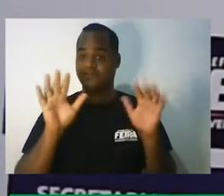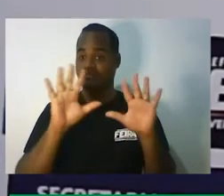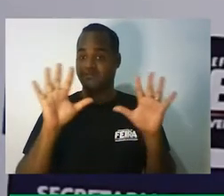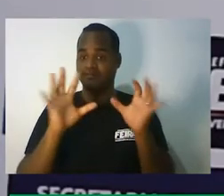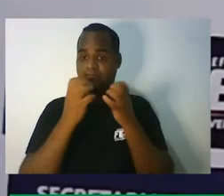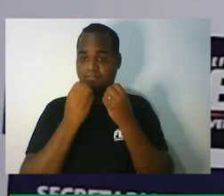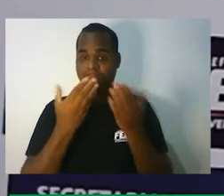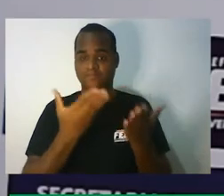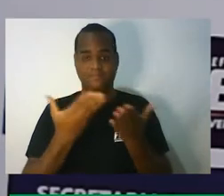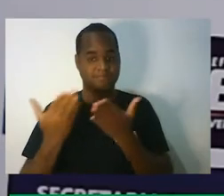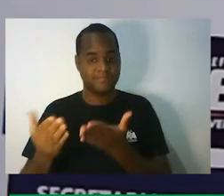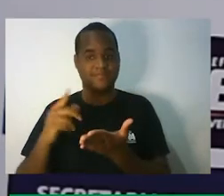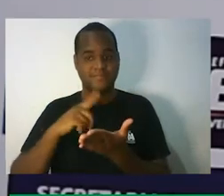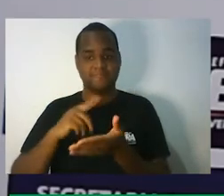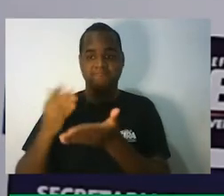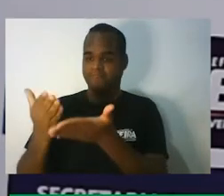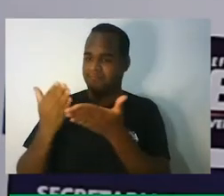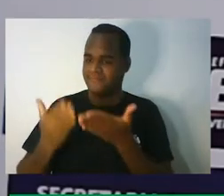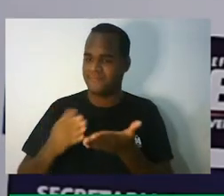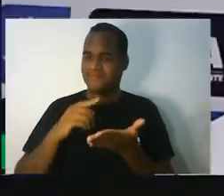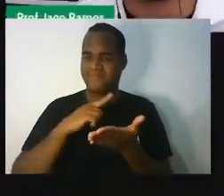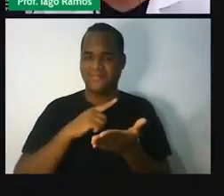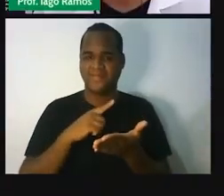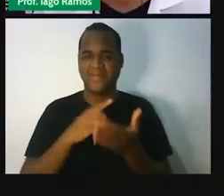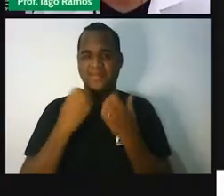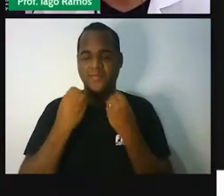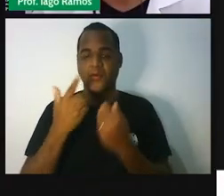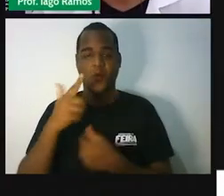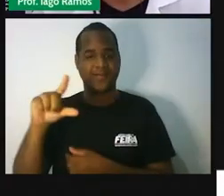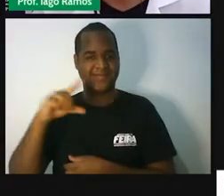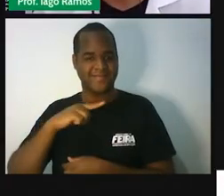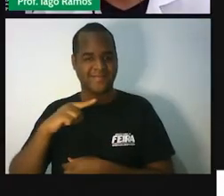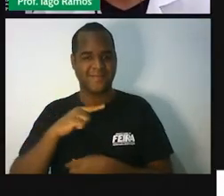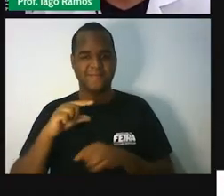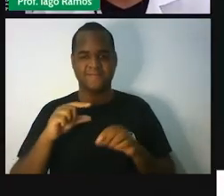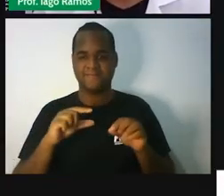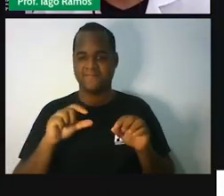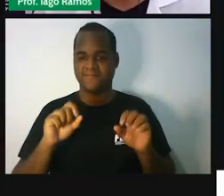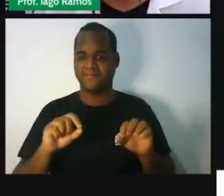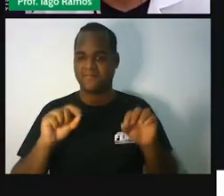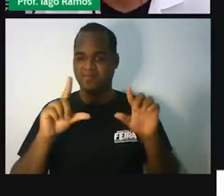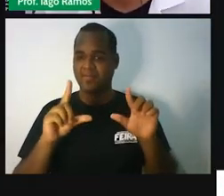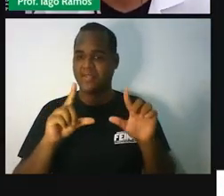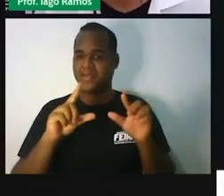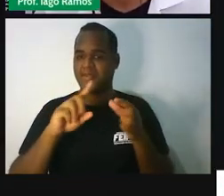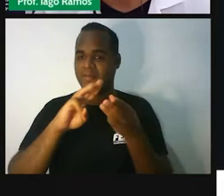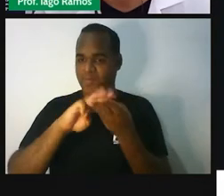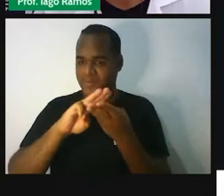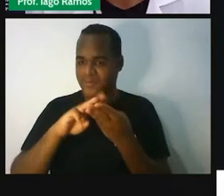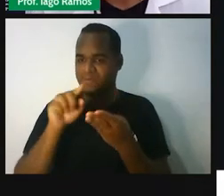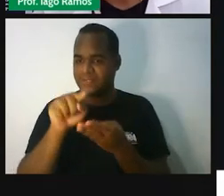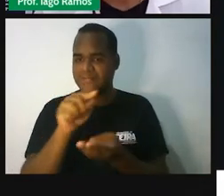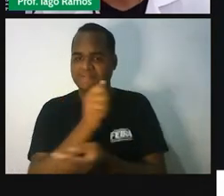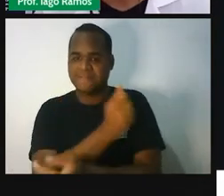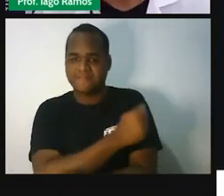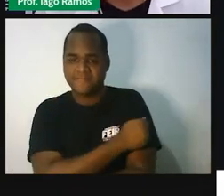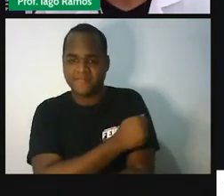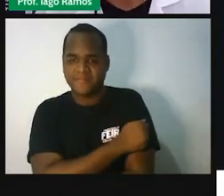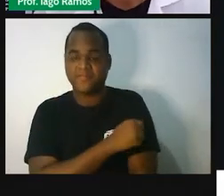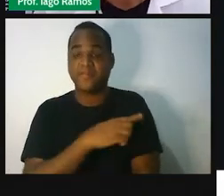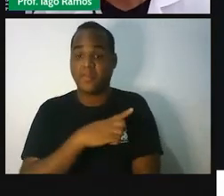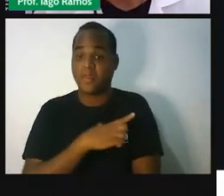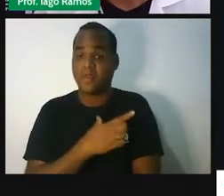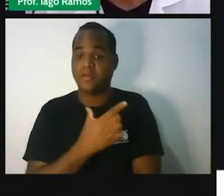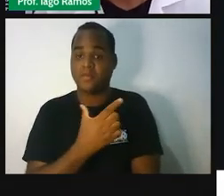Olá, sejam bem-vindos, sejam bem-vindas a mais uma aula de matemática para você, estudante do